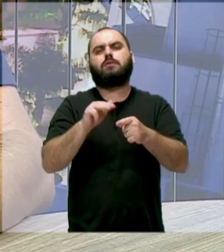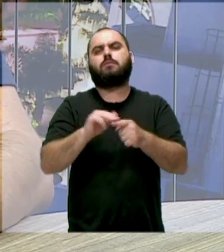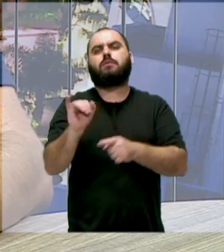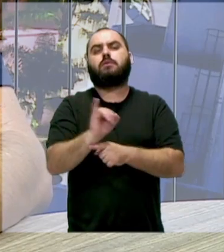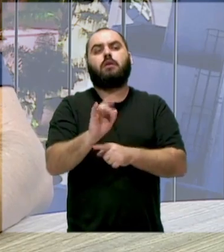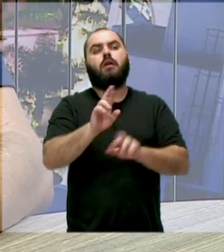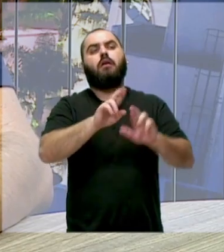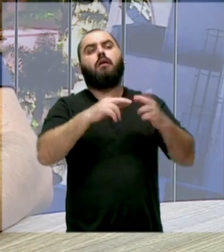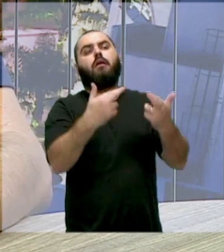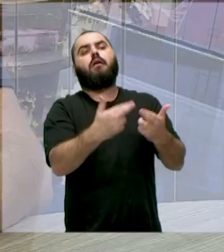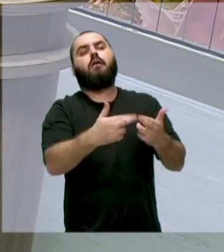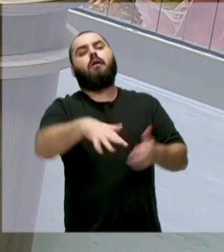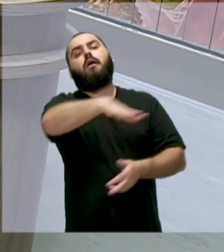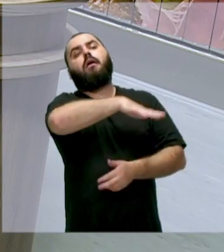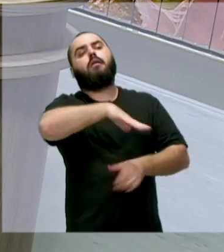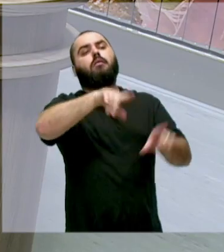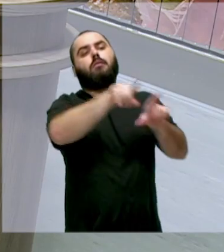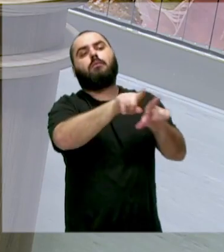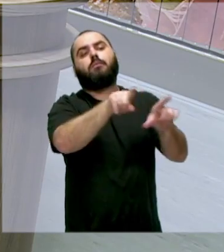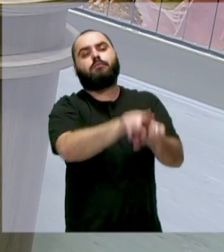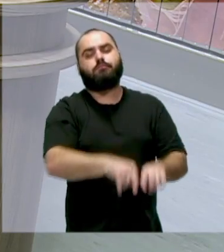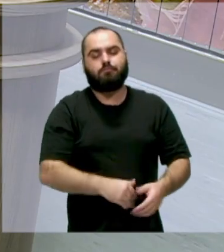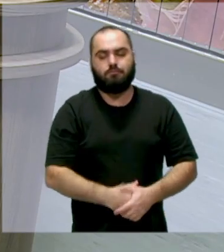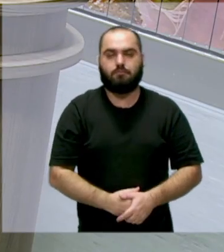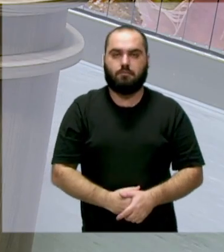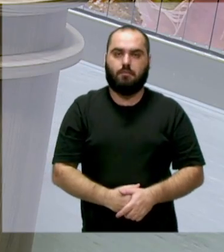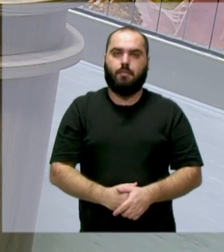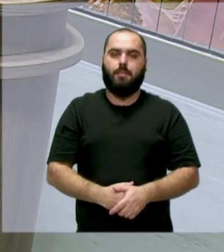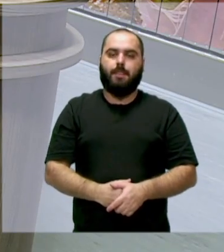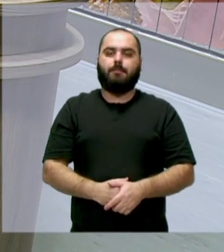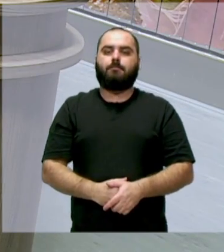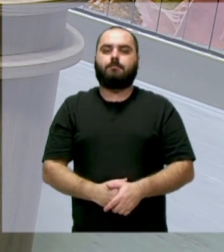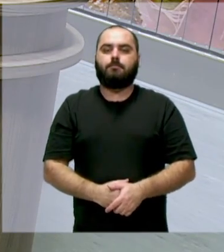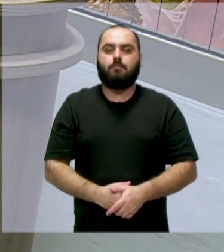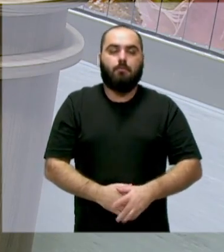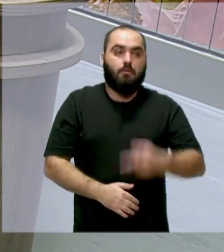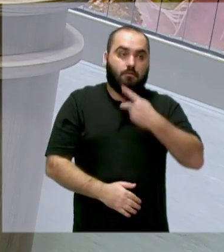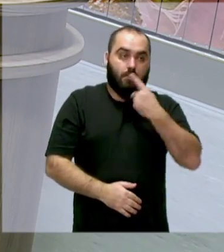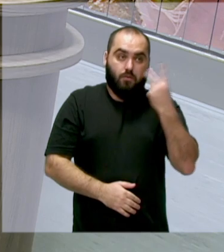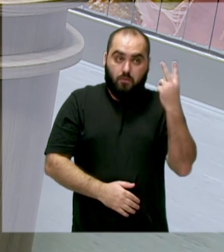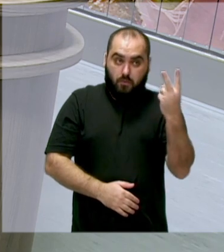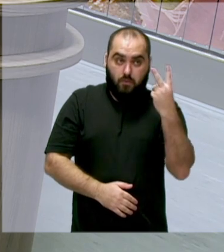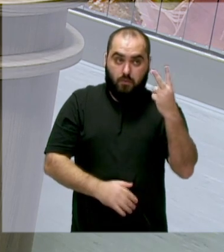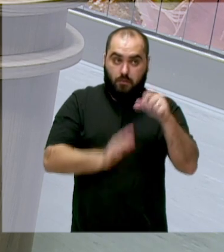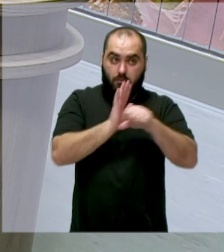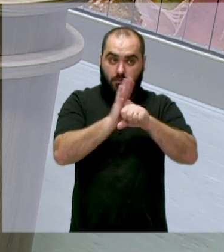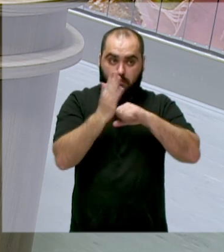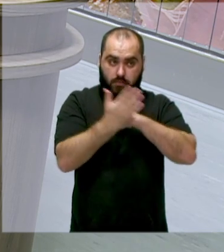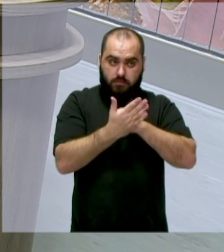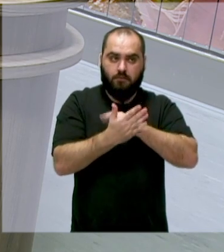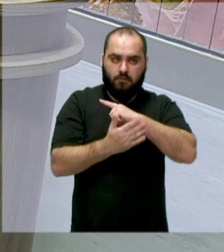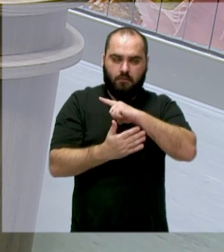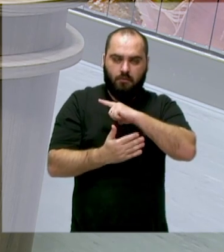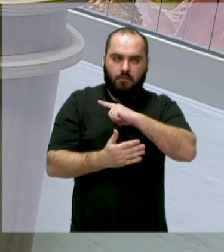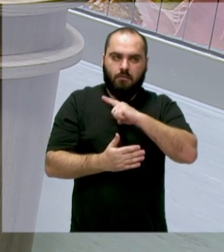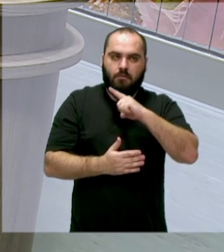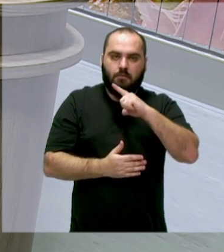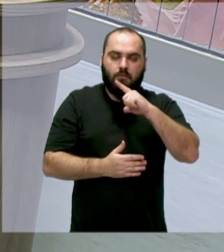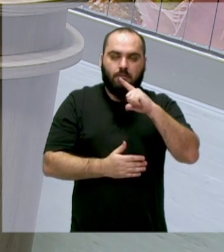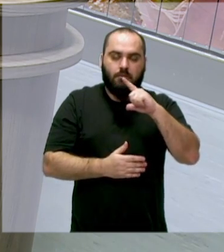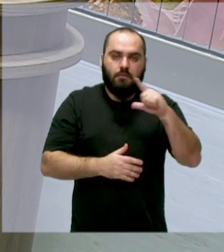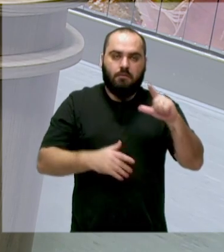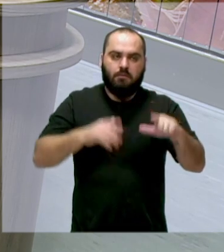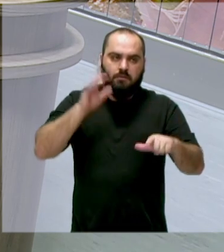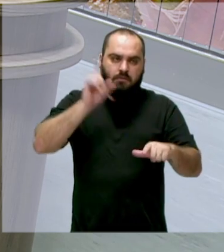região. E assim, você falou de 2 bairros ali com bastante focos, assim, e aqueles bairros